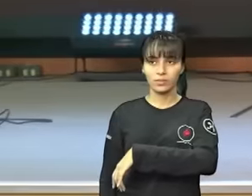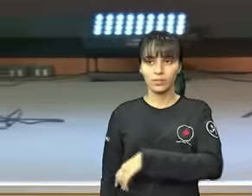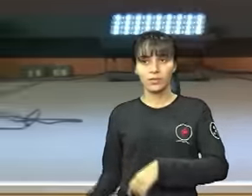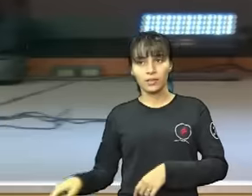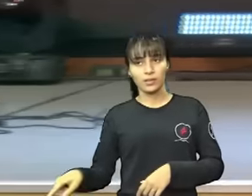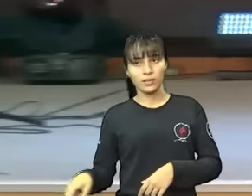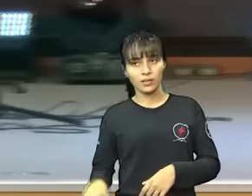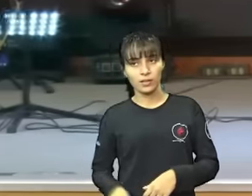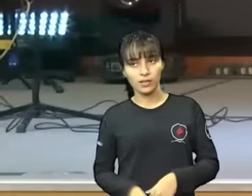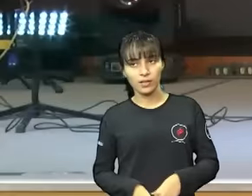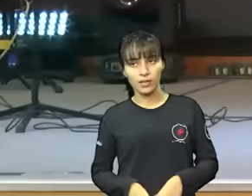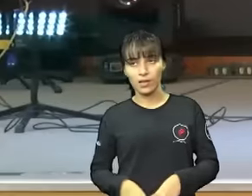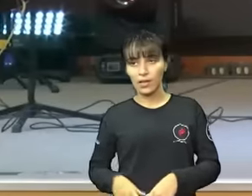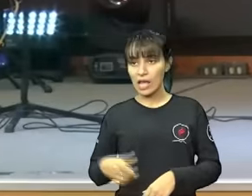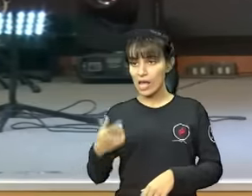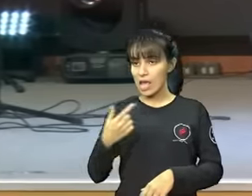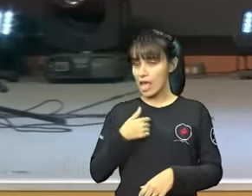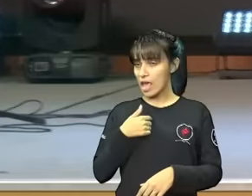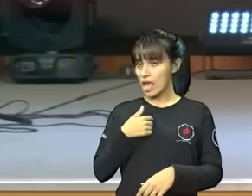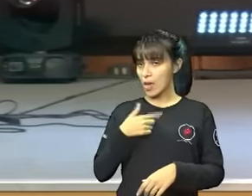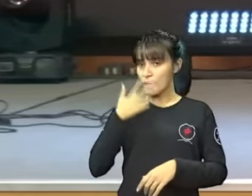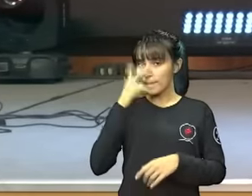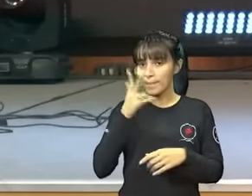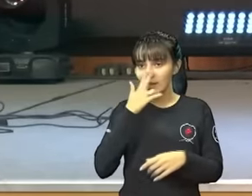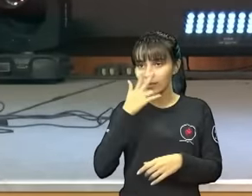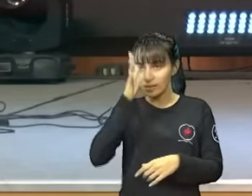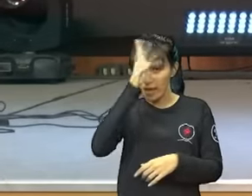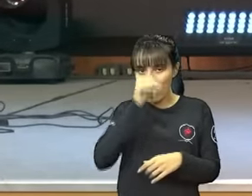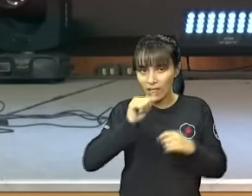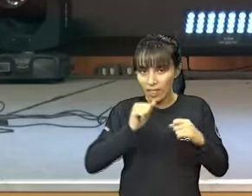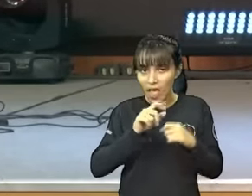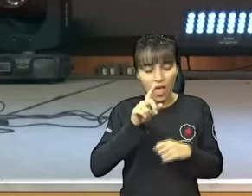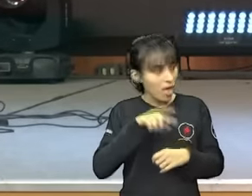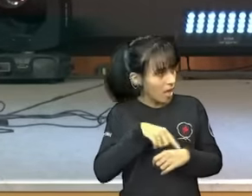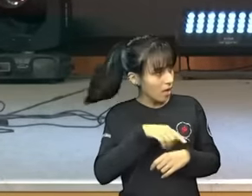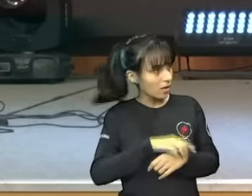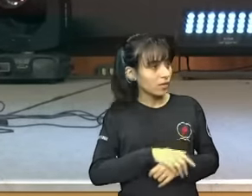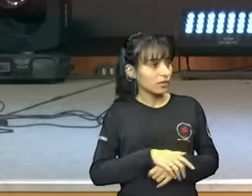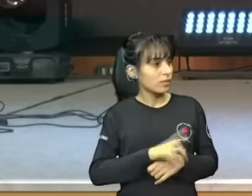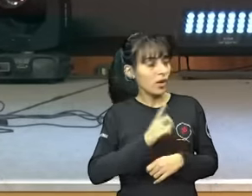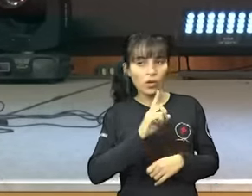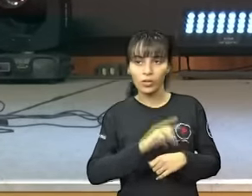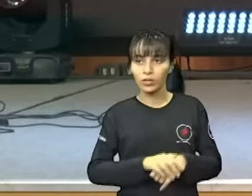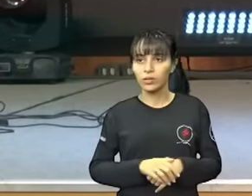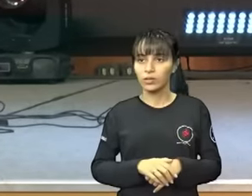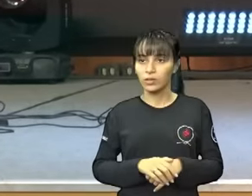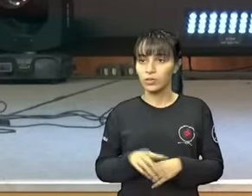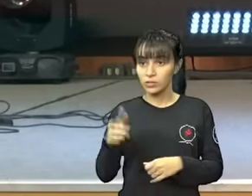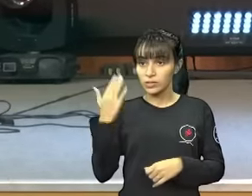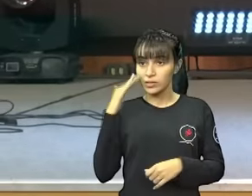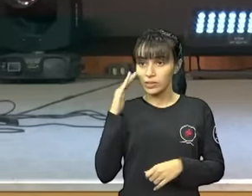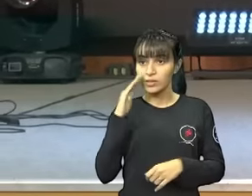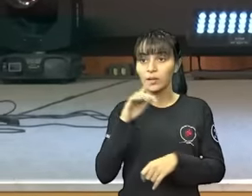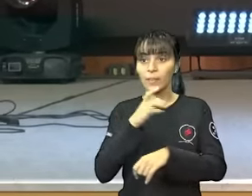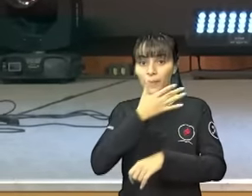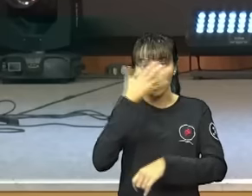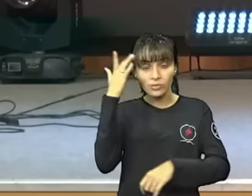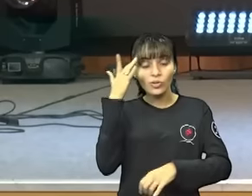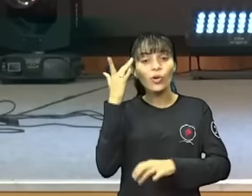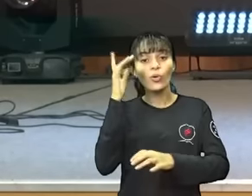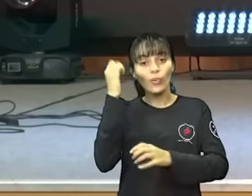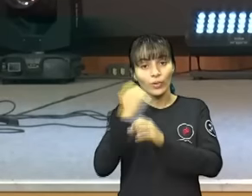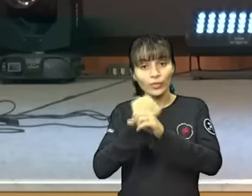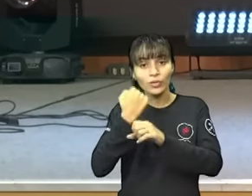ele caiu na minha que eu falei seu show que ele não eu falei não né quer dizer que uma porcaria dessa você tem entendimento que alguém